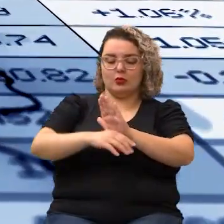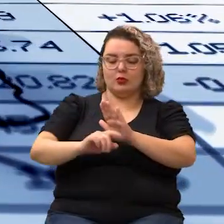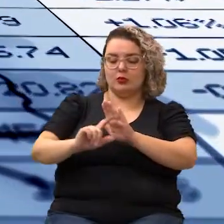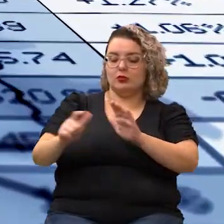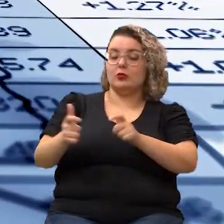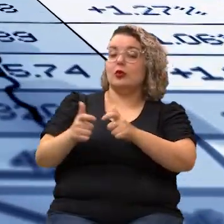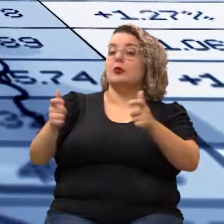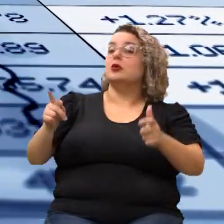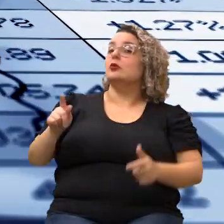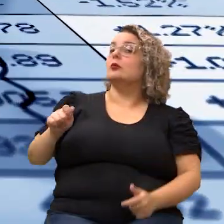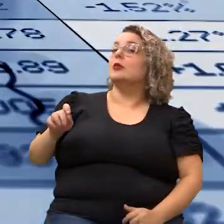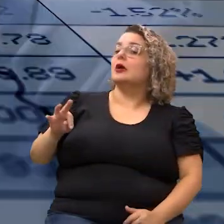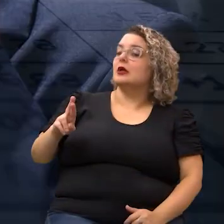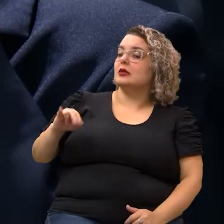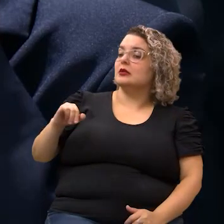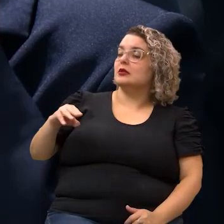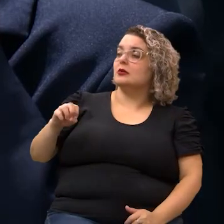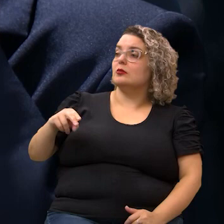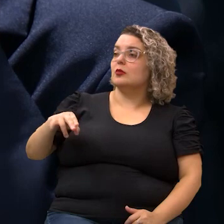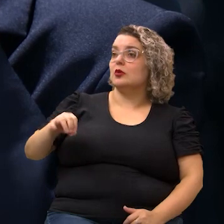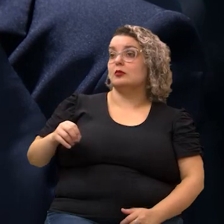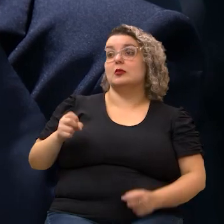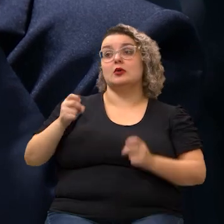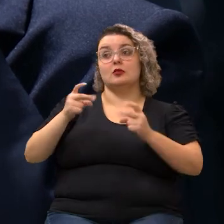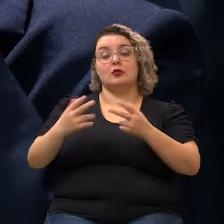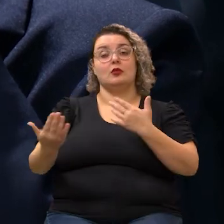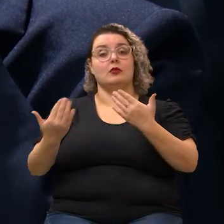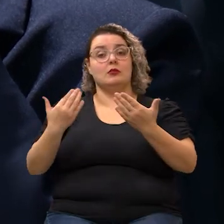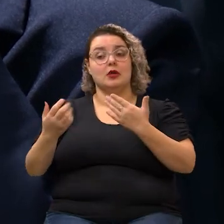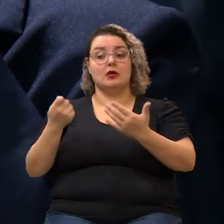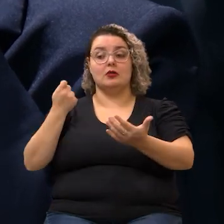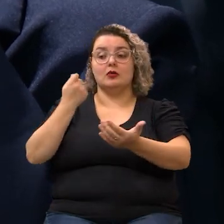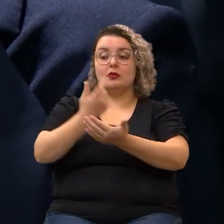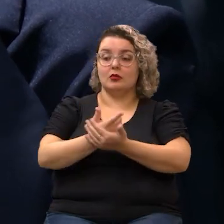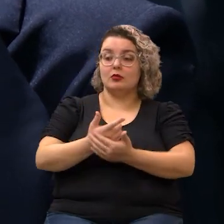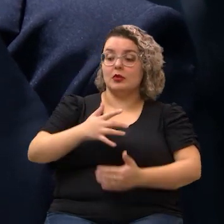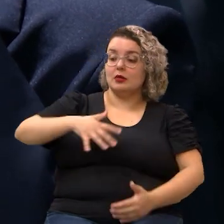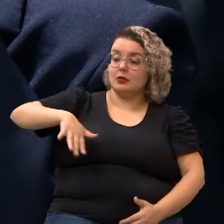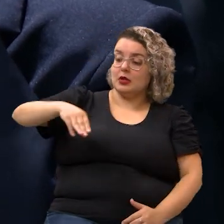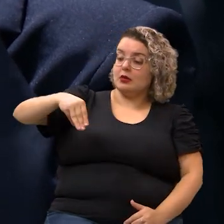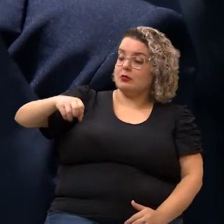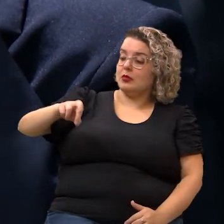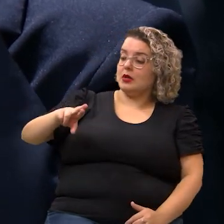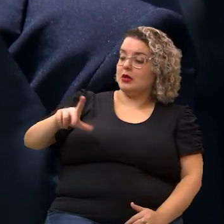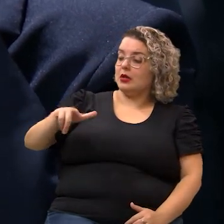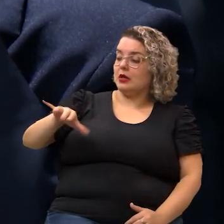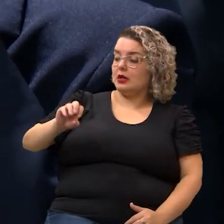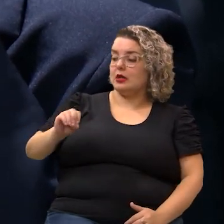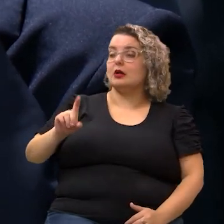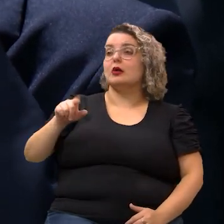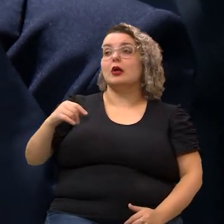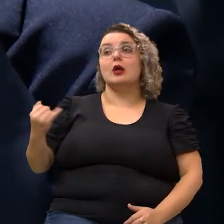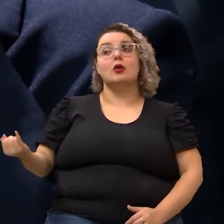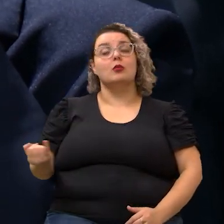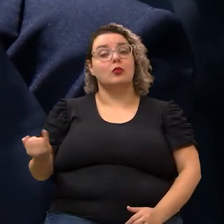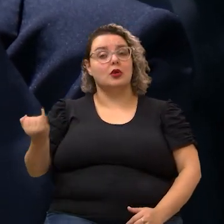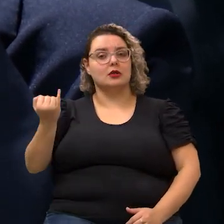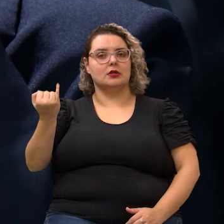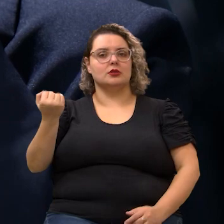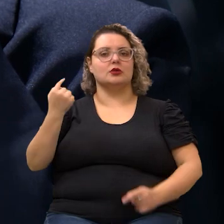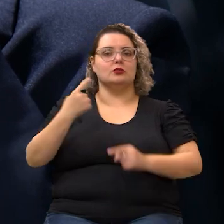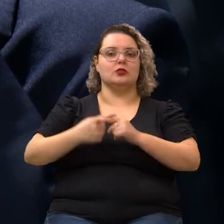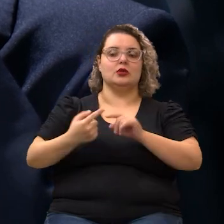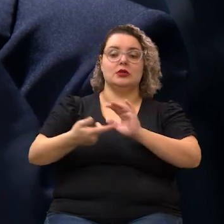aumentou o patrimônio, mas sim quando ela vende comparado ao que ela comprou. Mas para o mercado, isso é uma coisa extremamente importante,